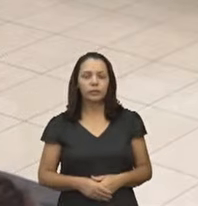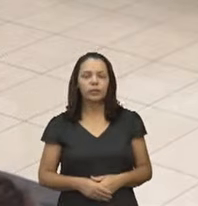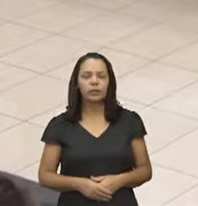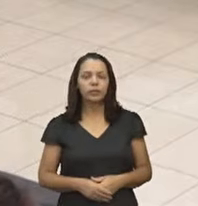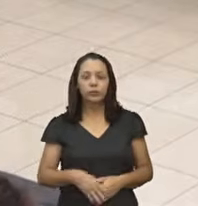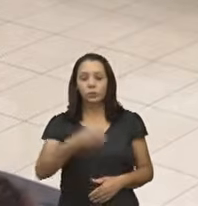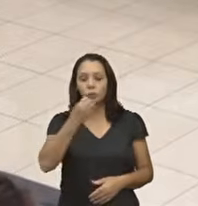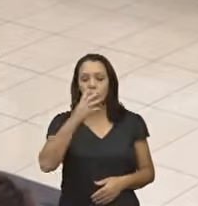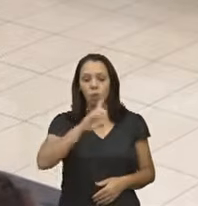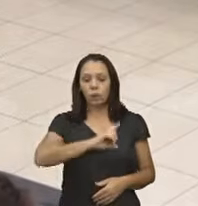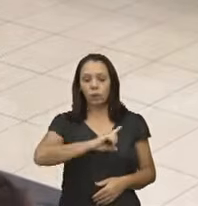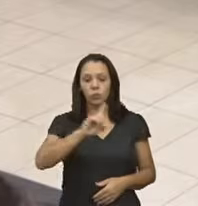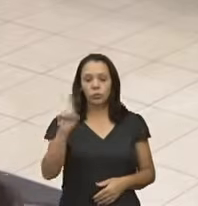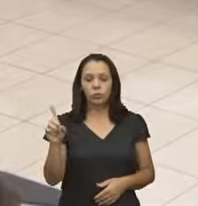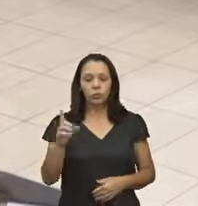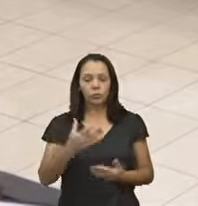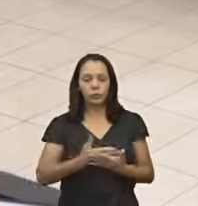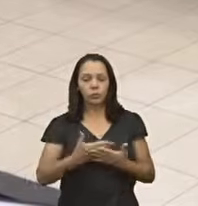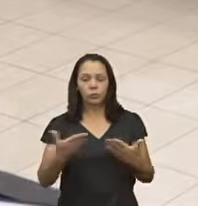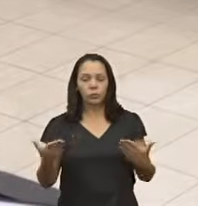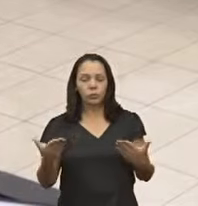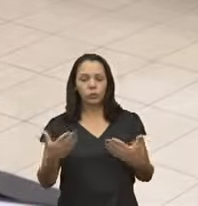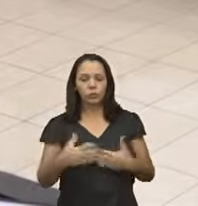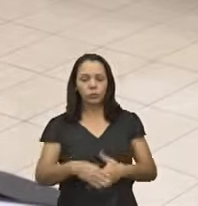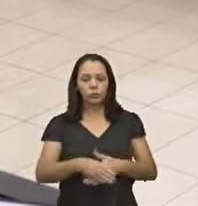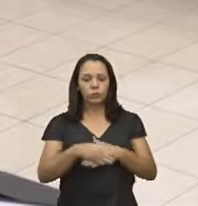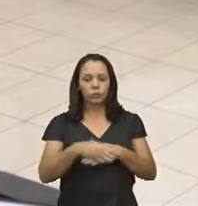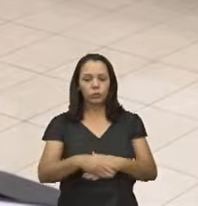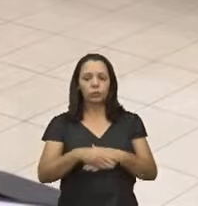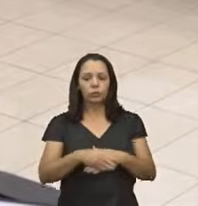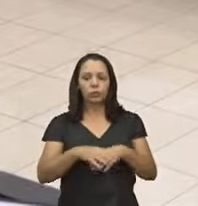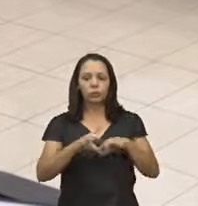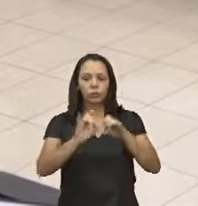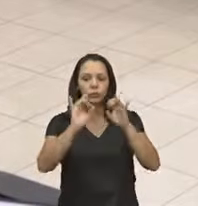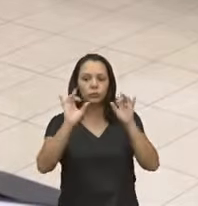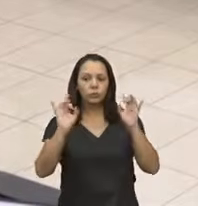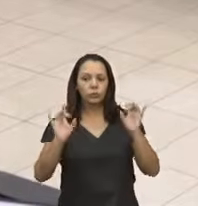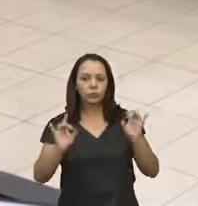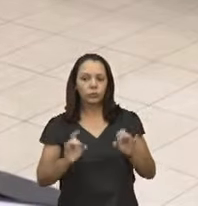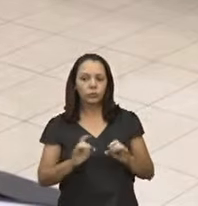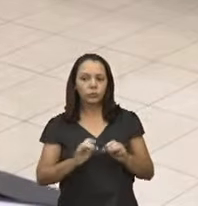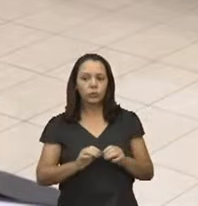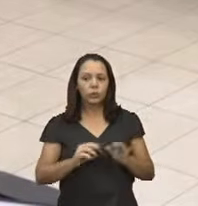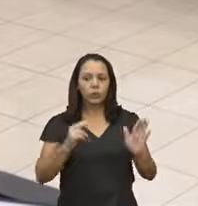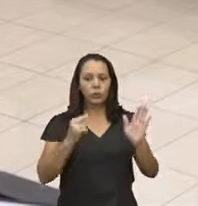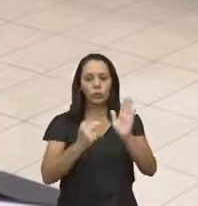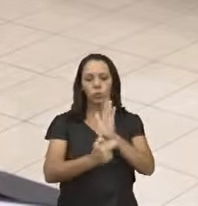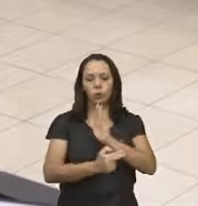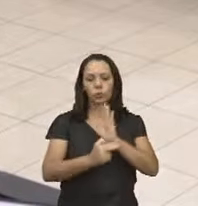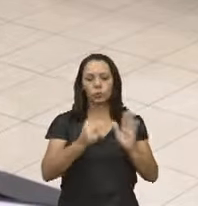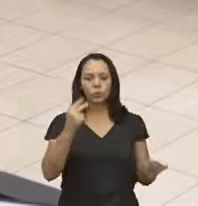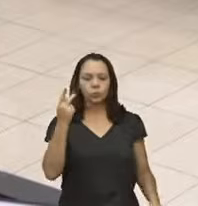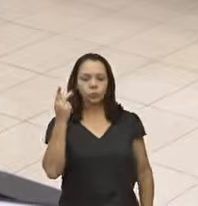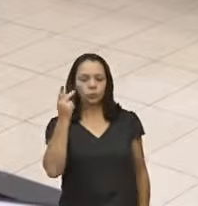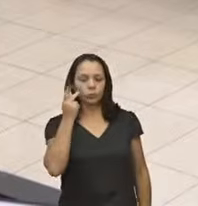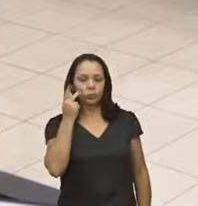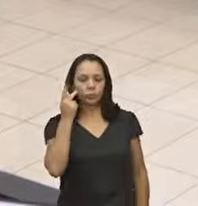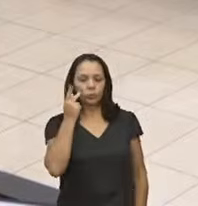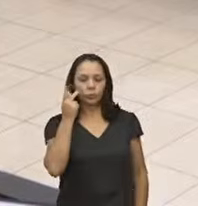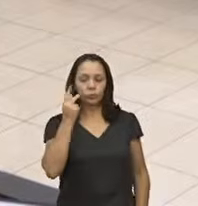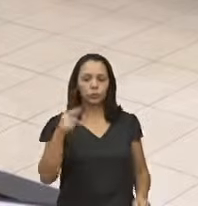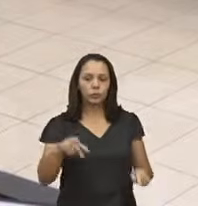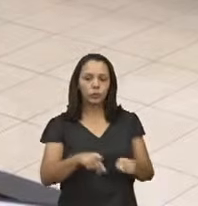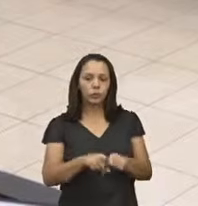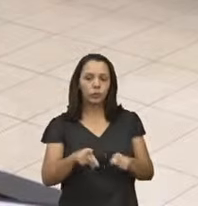Bom dia a todos. Quero cumprimentar, em especial, o autor do projeto, o vereador Paulinho dos Condutores, cumprimentar